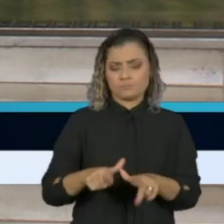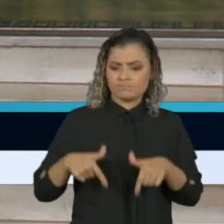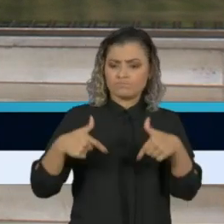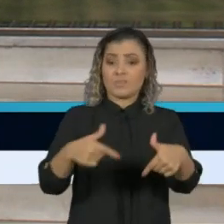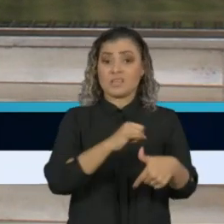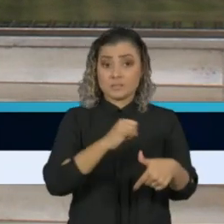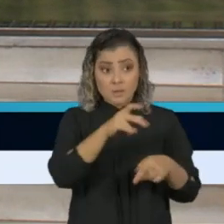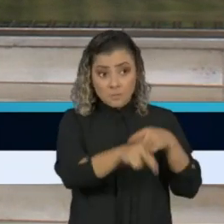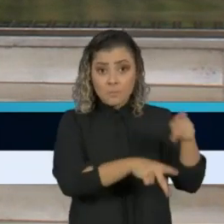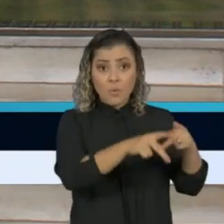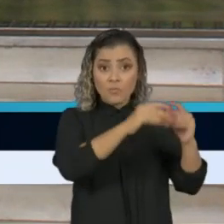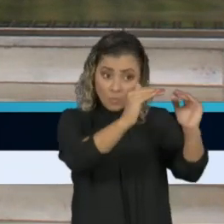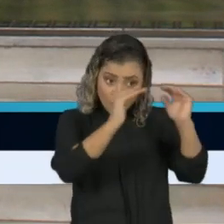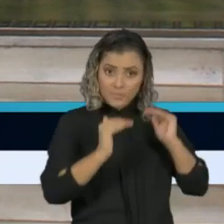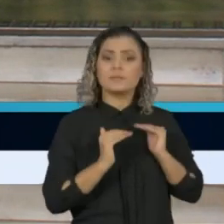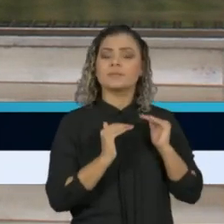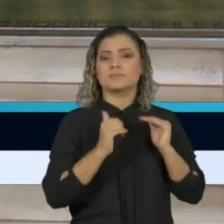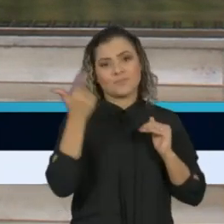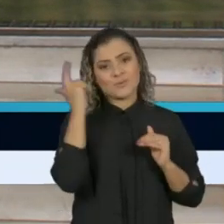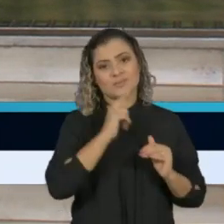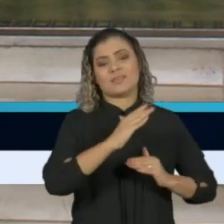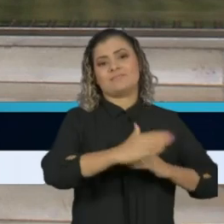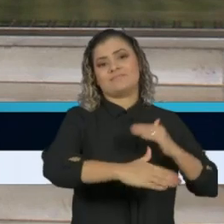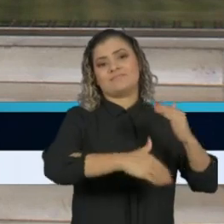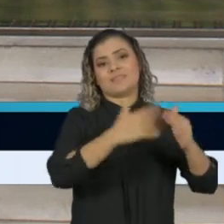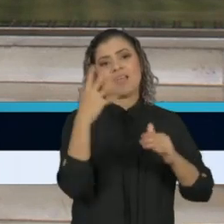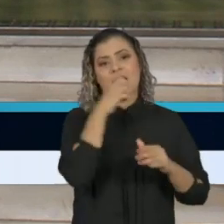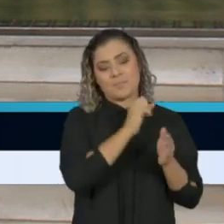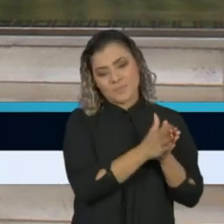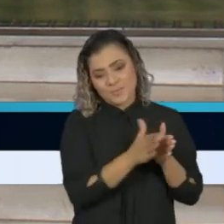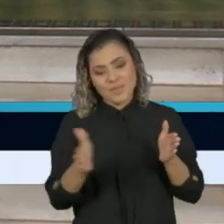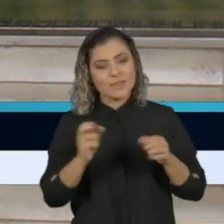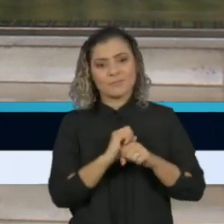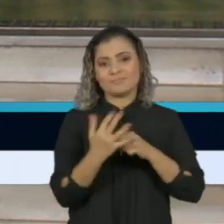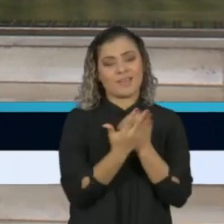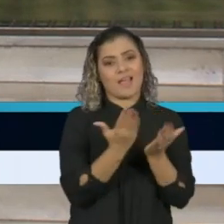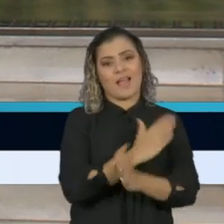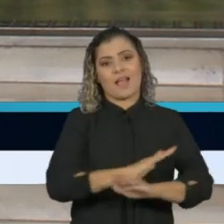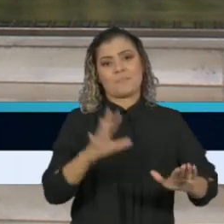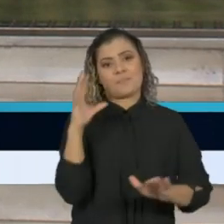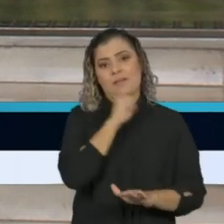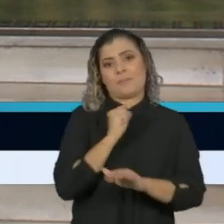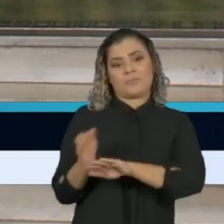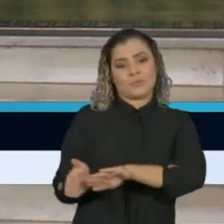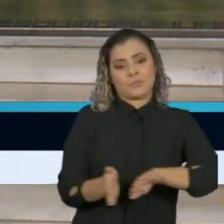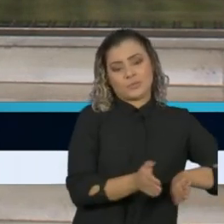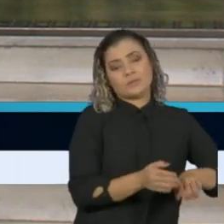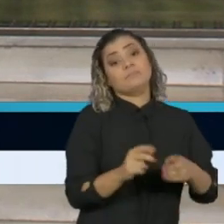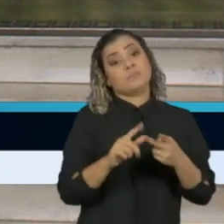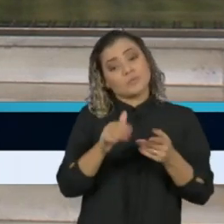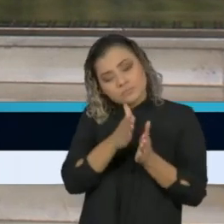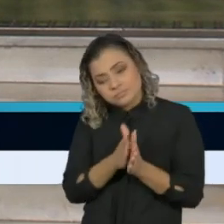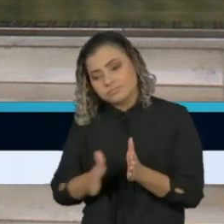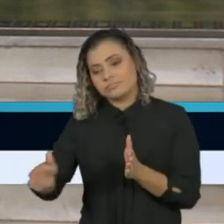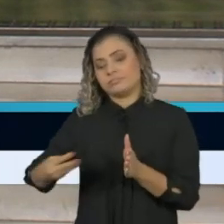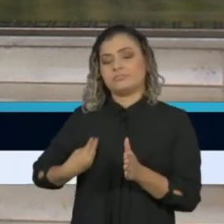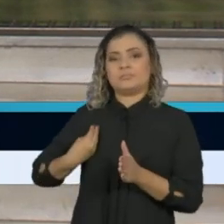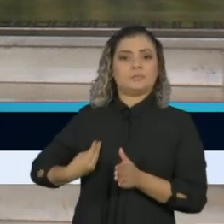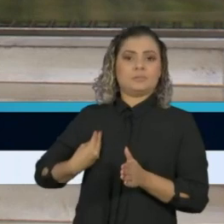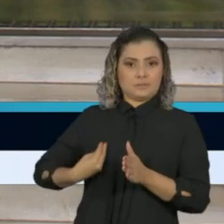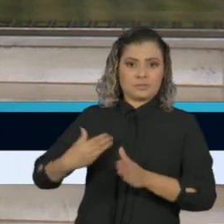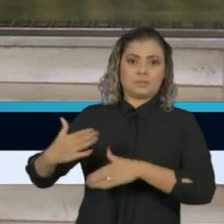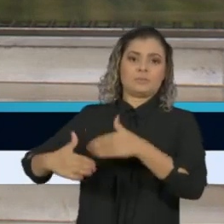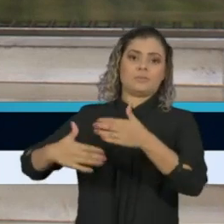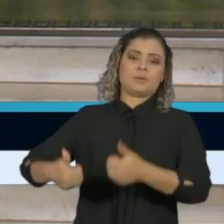população responder adequadamente, passaremos mais rapidamente por esta pandemia e passaremos mais rapidamente